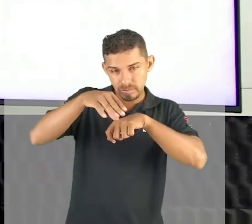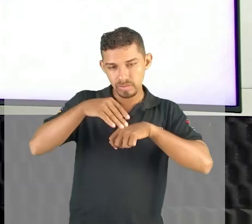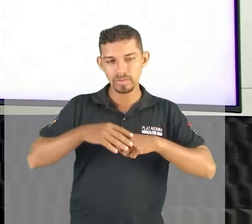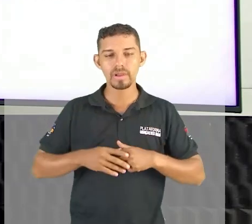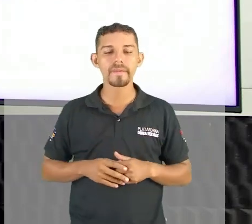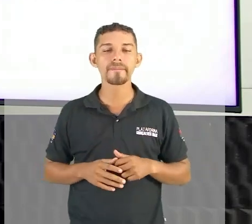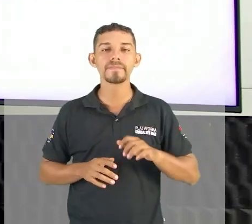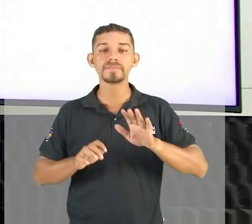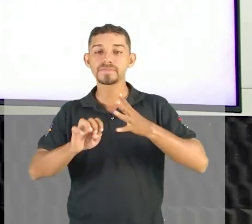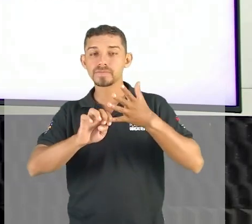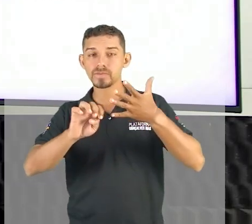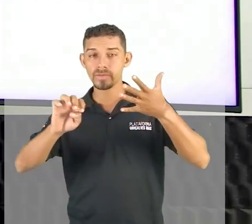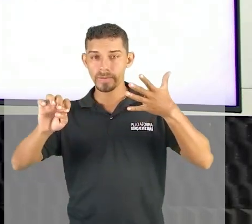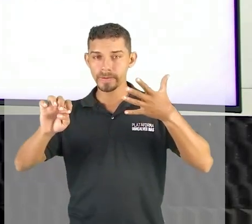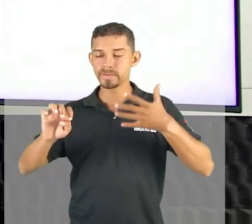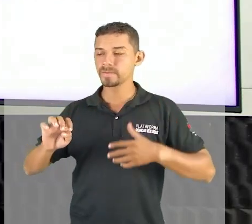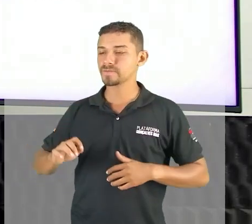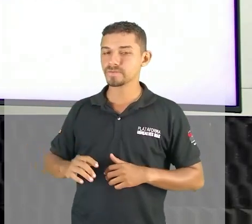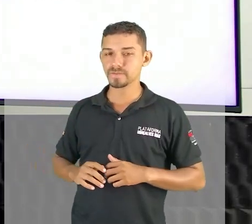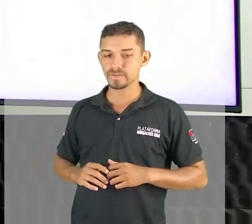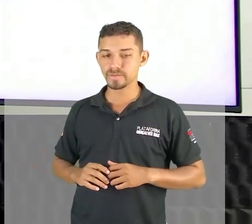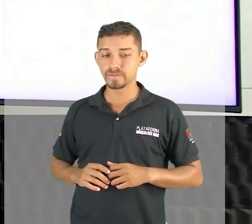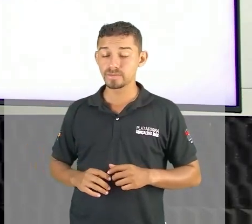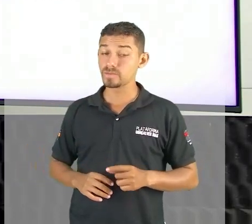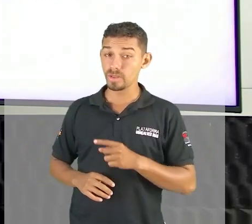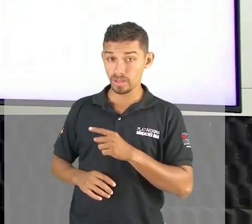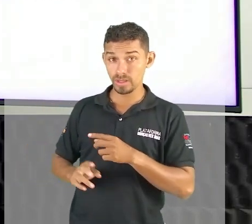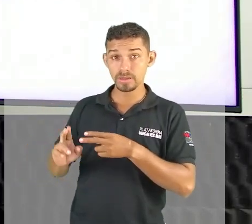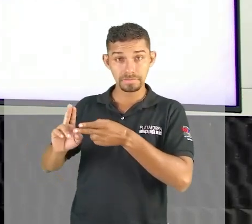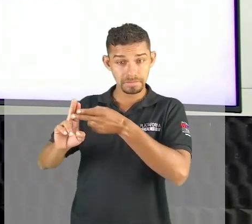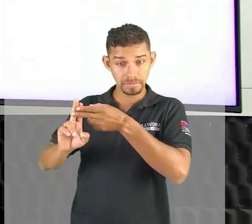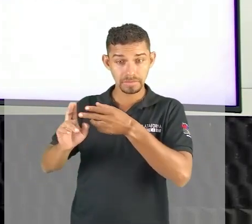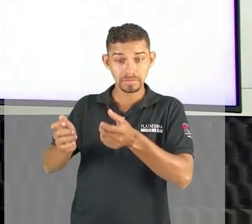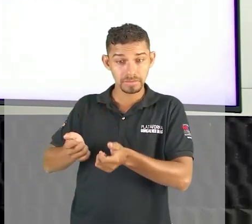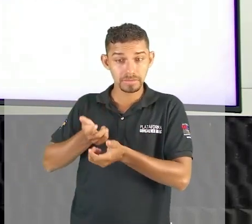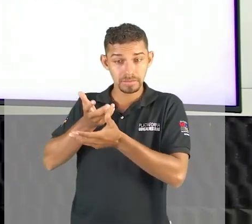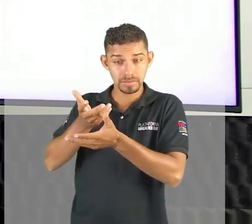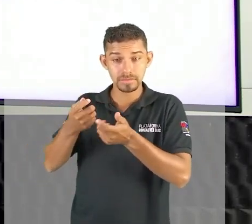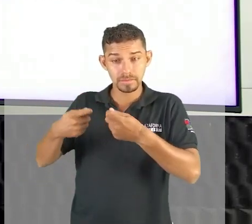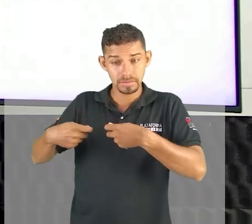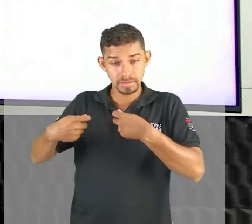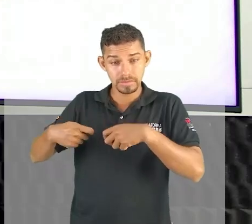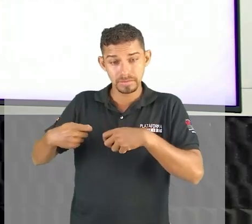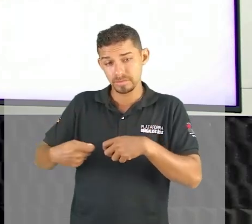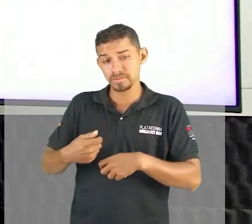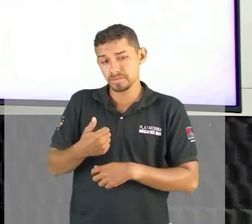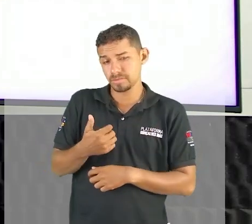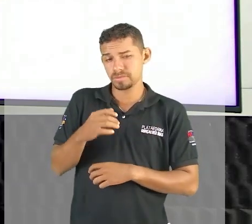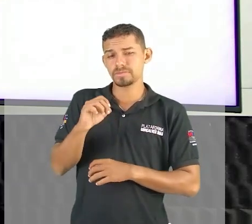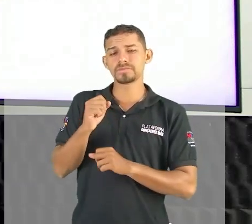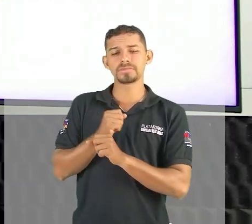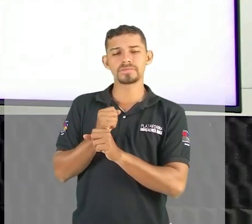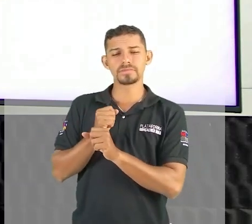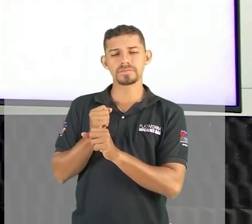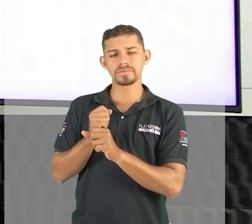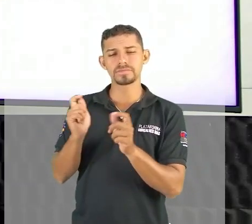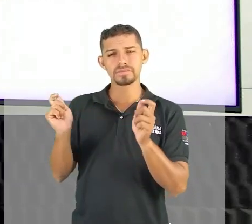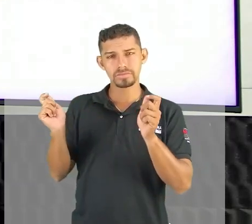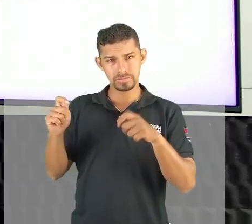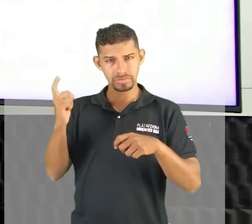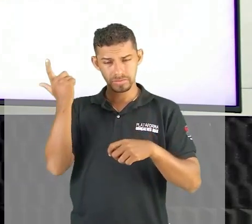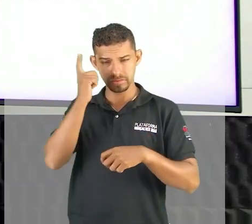a isso letra e esse recurso expressivo precisou de uma década para ganhar a